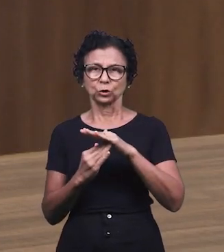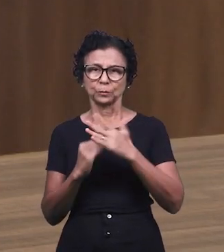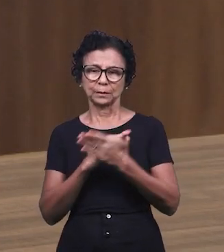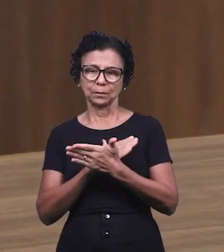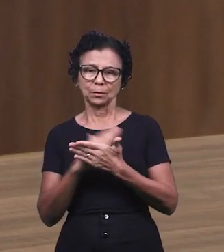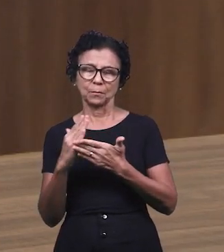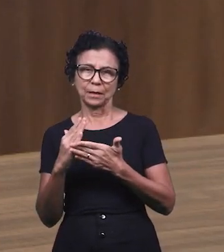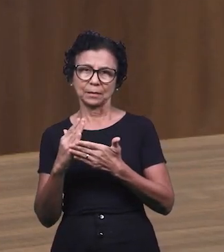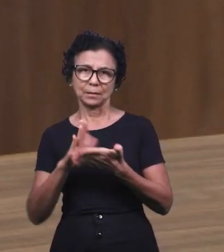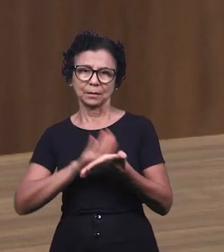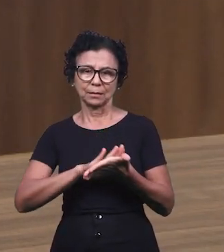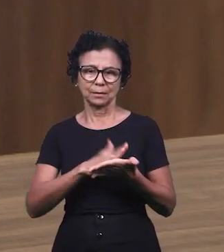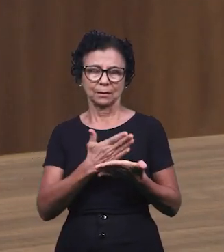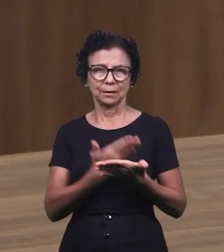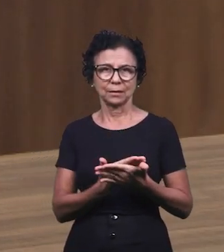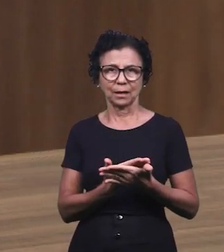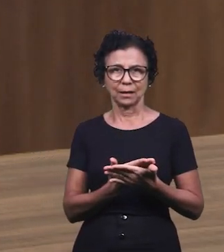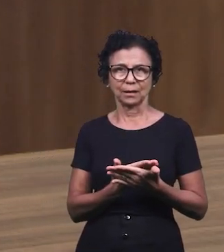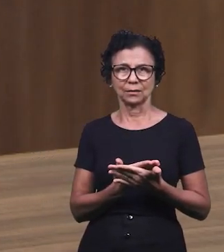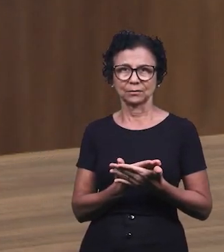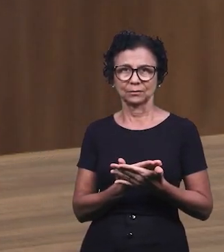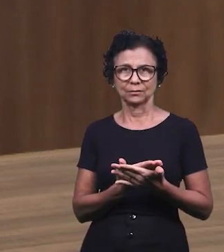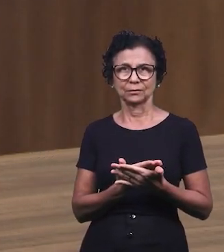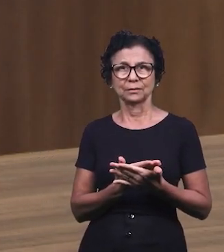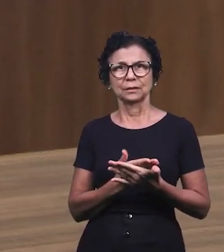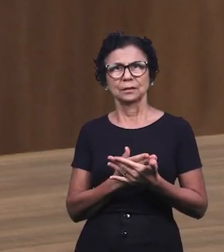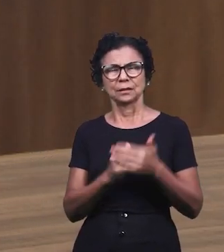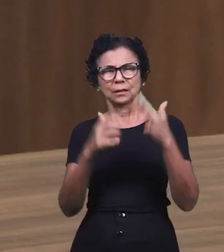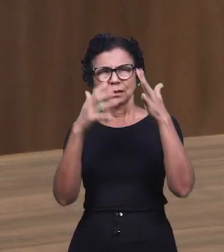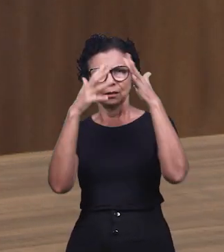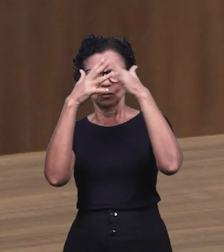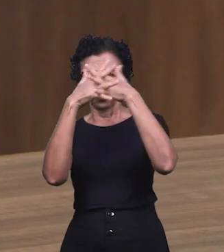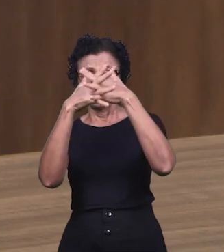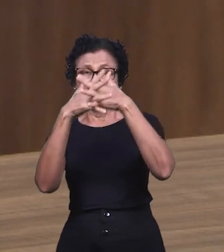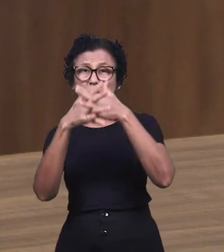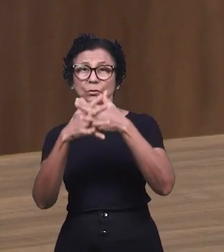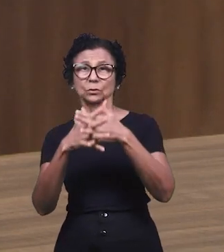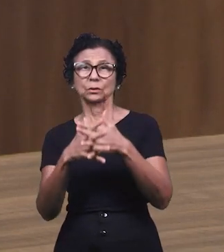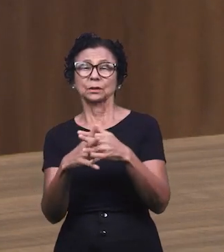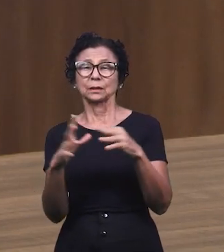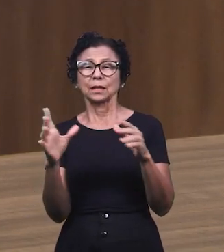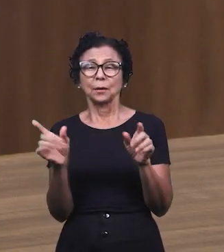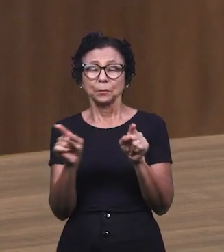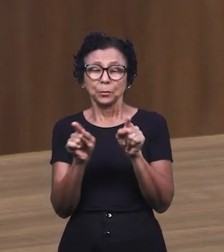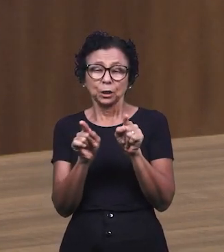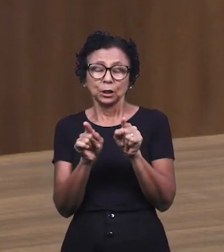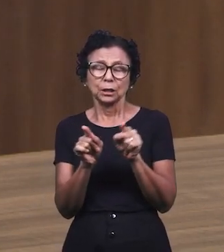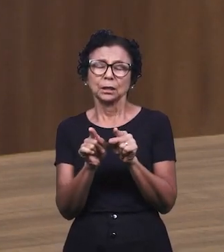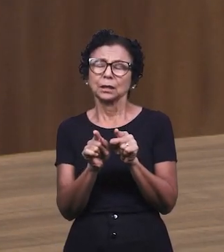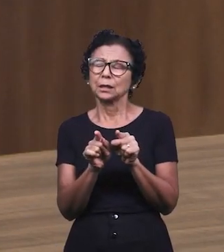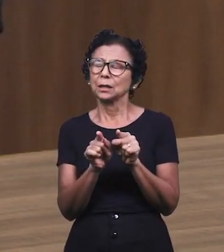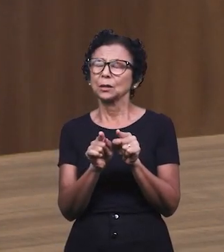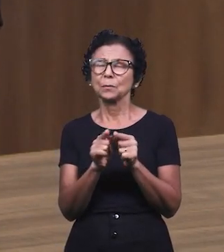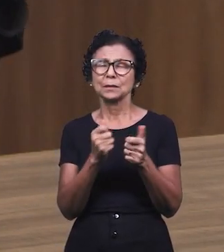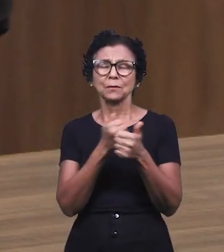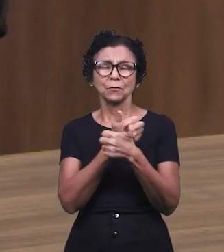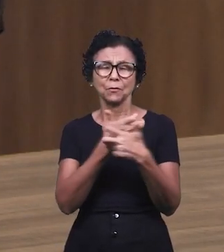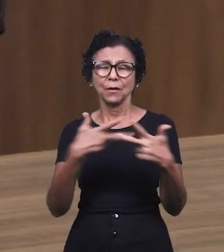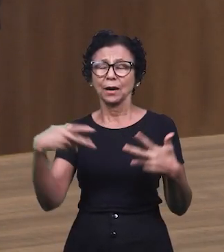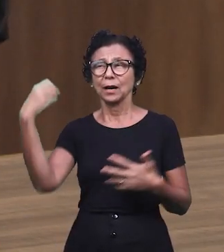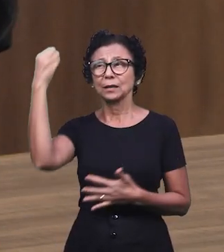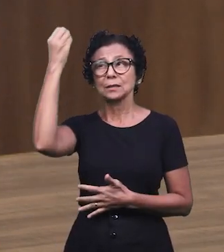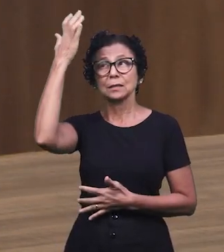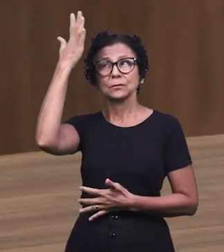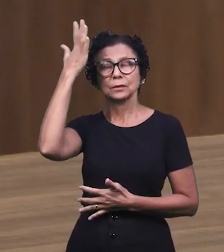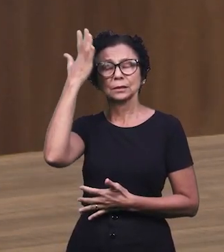é complexo, ele é pequenininho e ele é cheio de revelação. Ele é um louvor profundo, que a gente